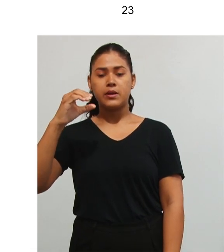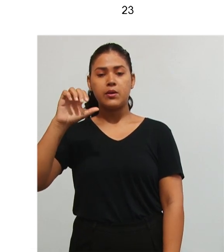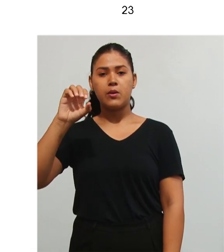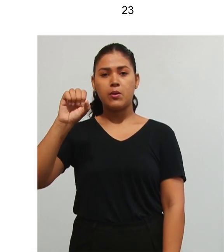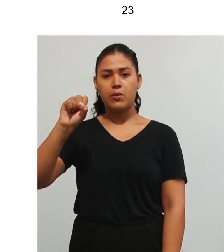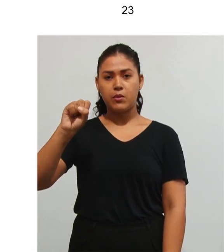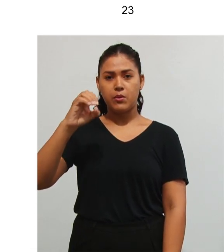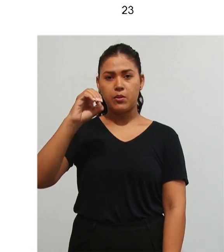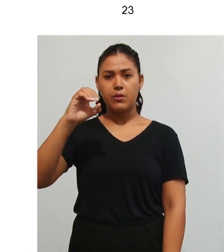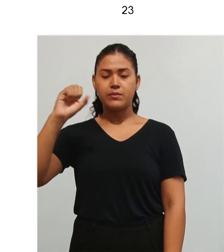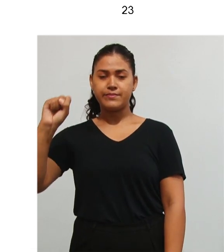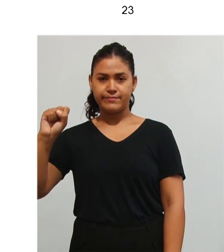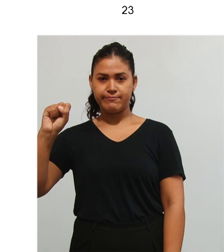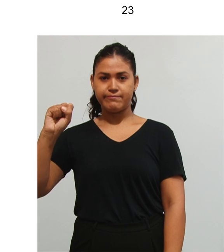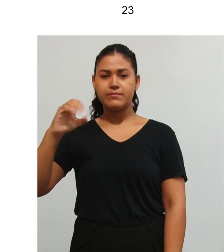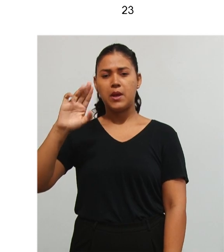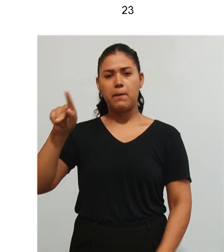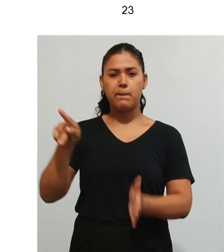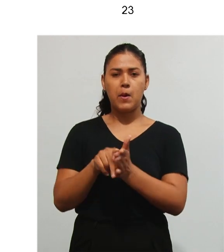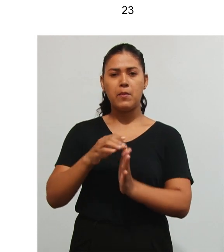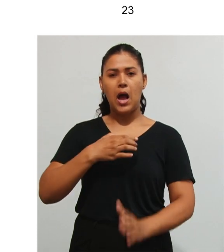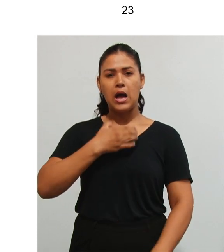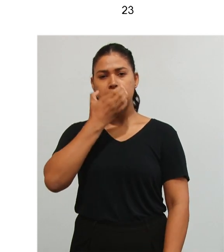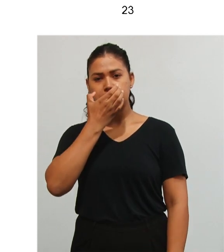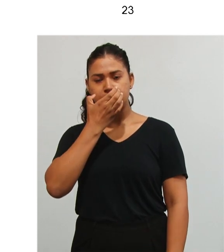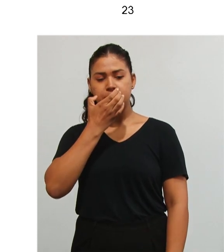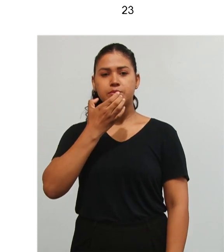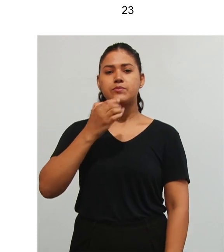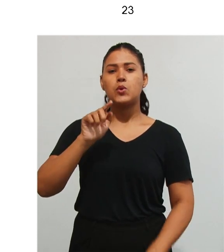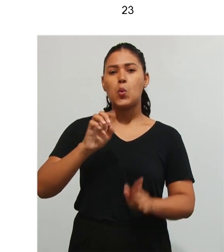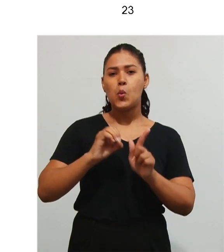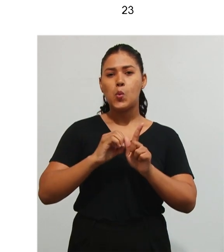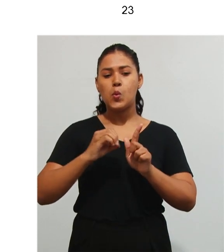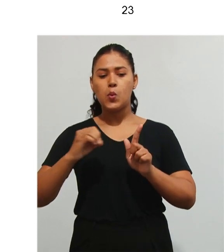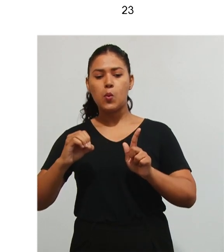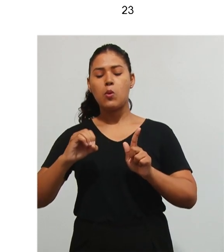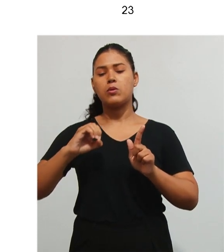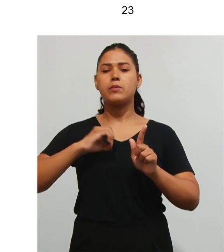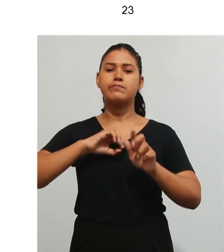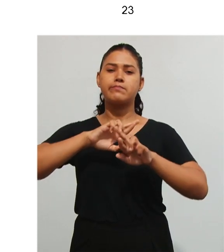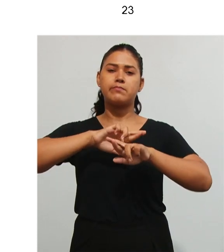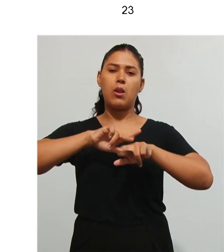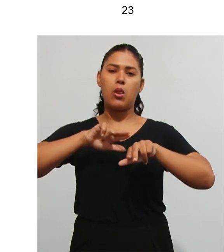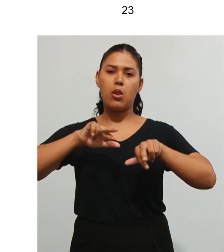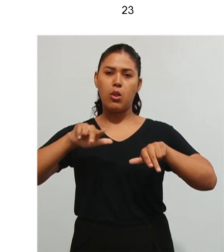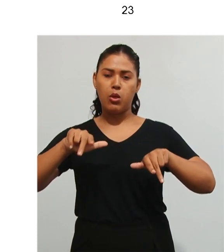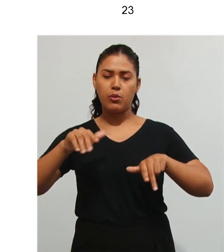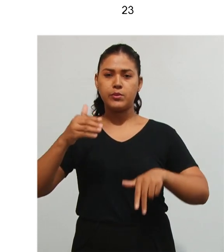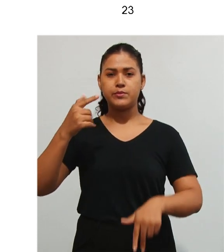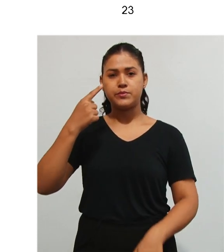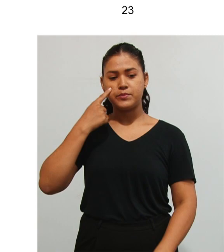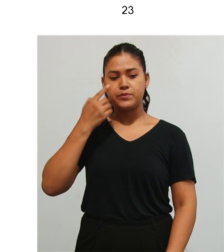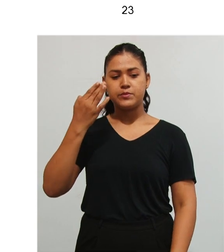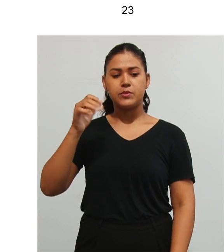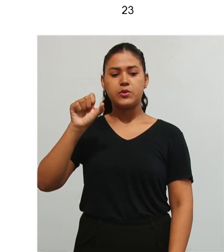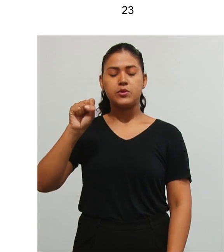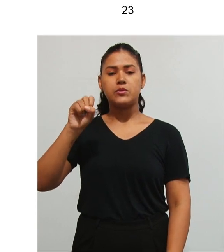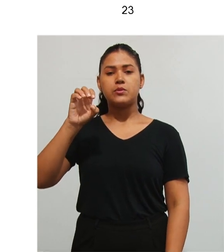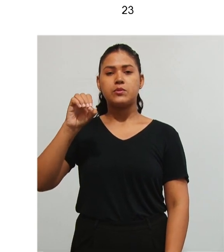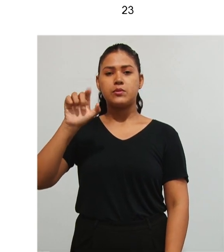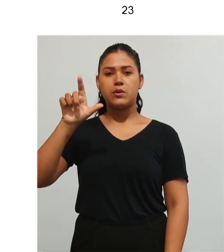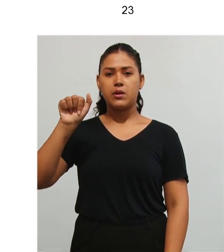da Apple, o Google Chrome OS, dentre outros aqui, né, menos conhecidos como Solaris